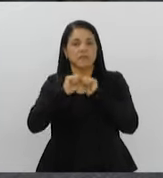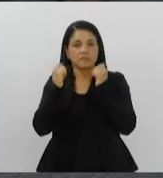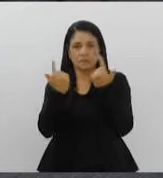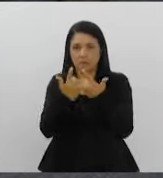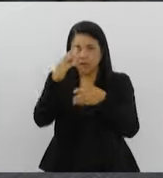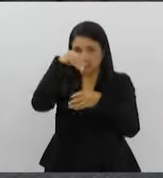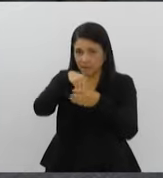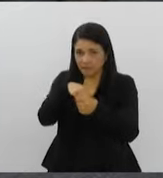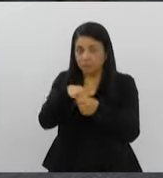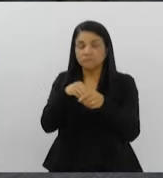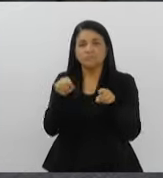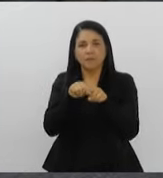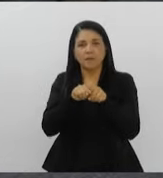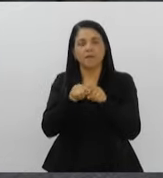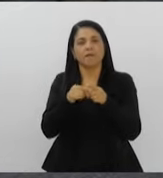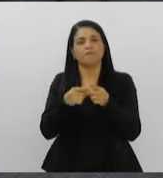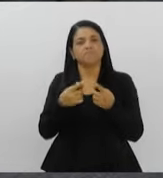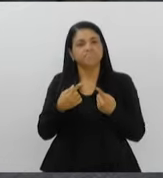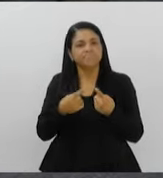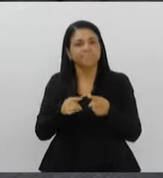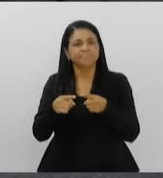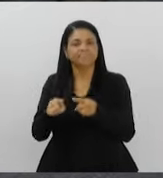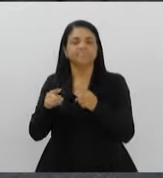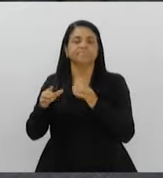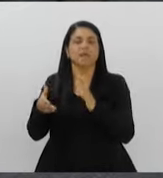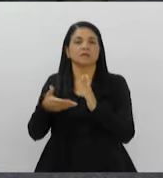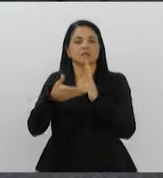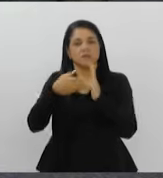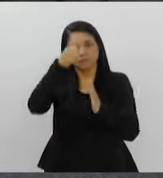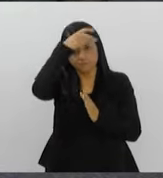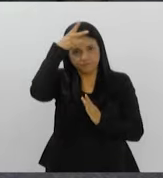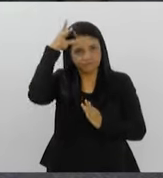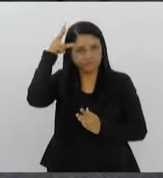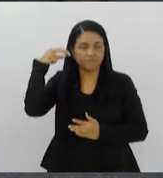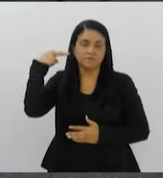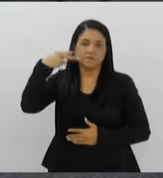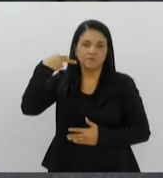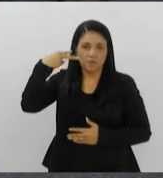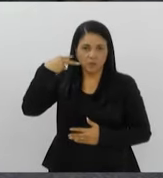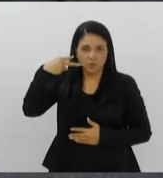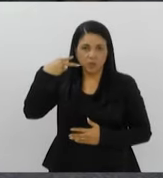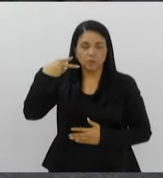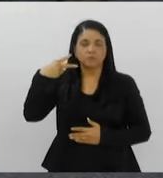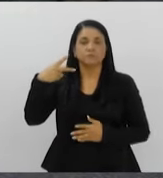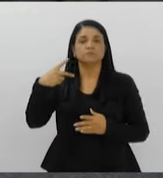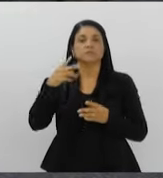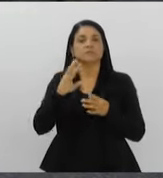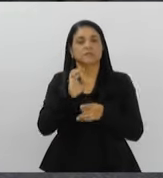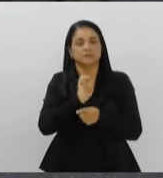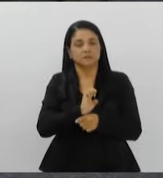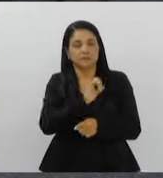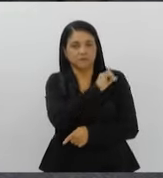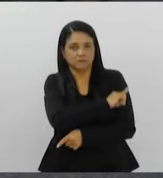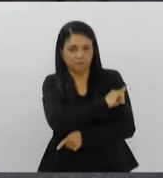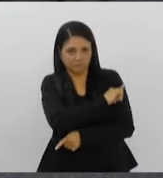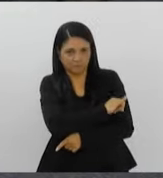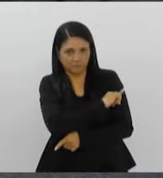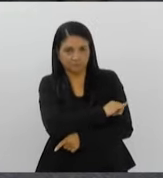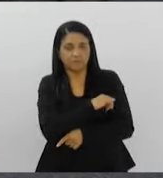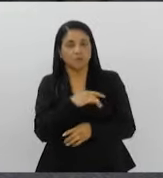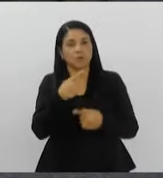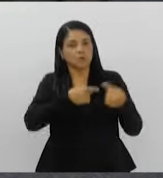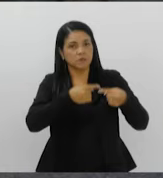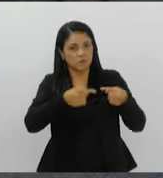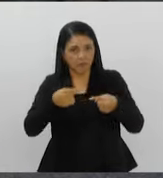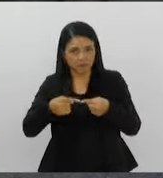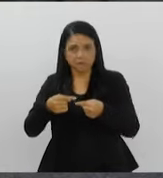também as câmaras de deputados, de vereadores e de vereadoras da cidade, do estado do Rio de Janeiro. Então, esse é um debate